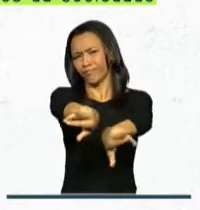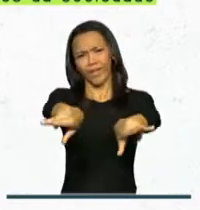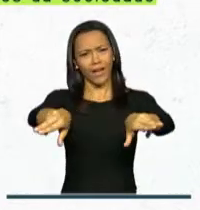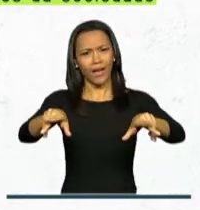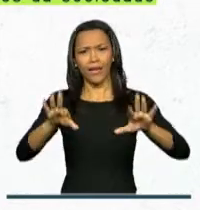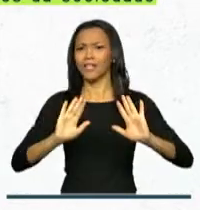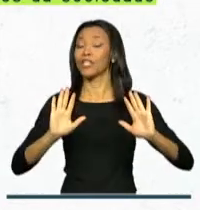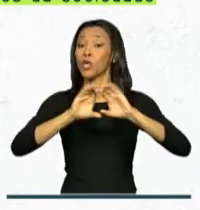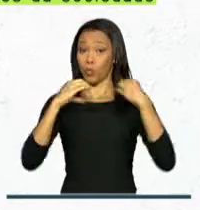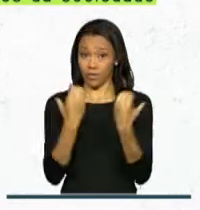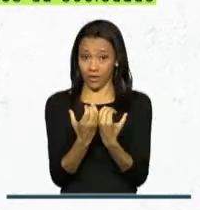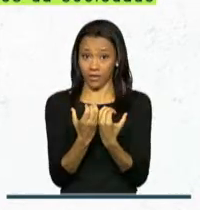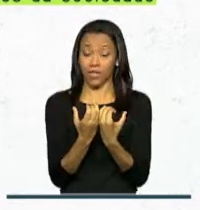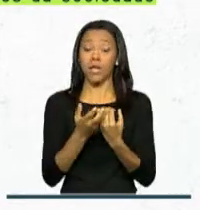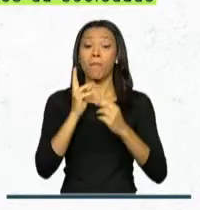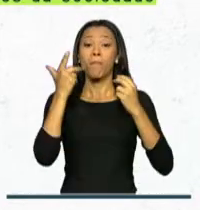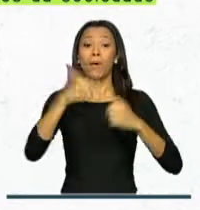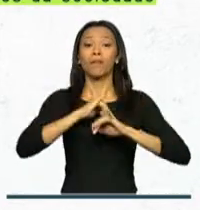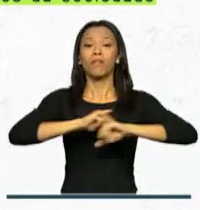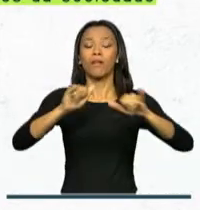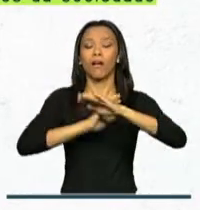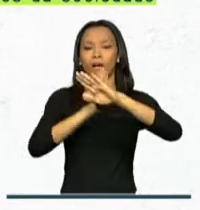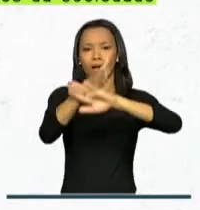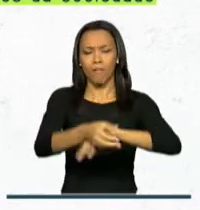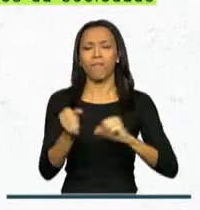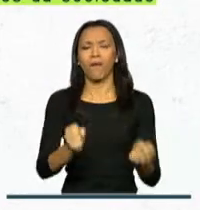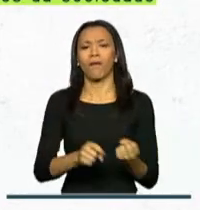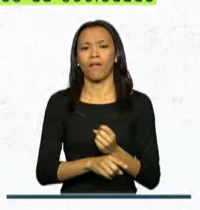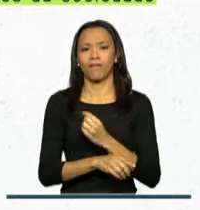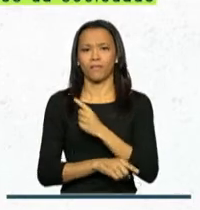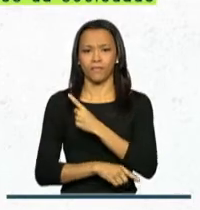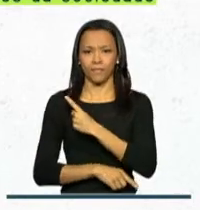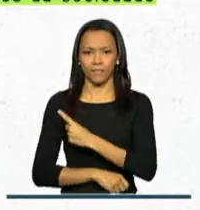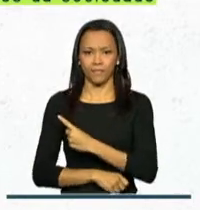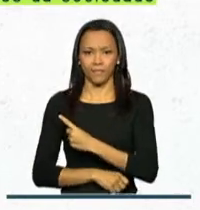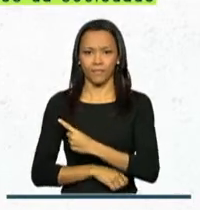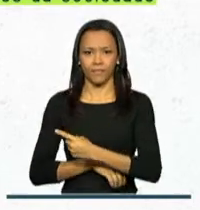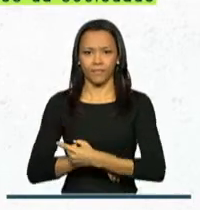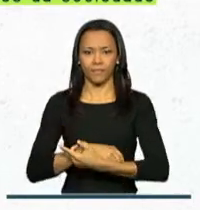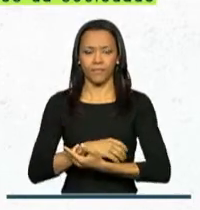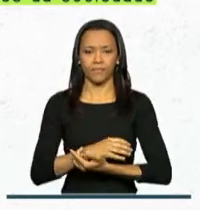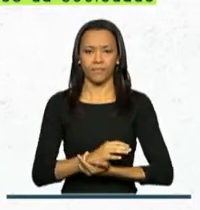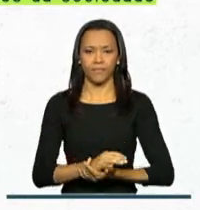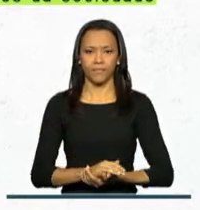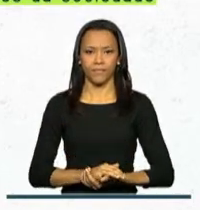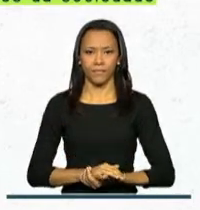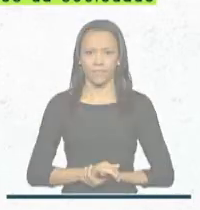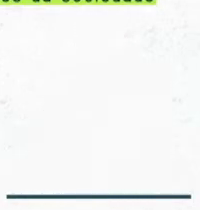comunidades. Informações no endereço mma.gov.br.